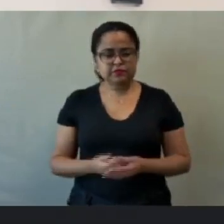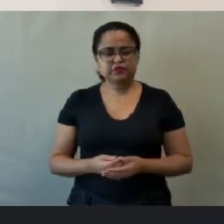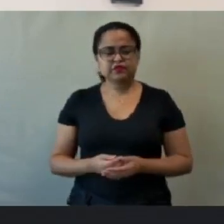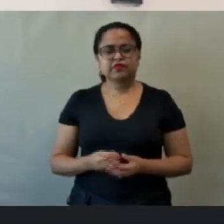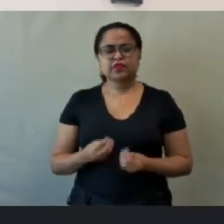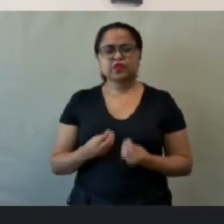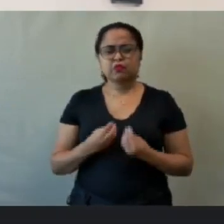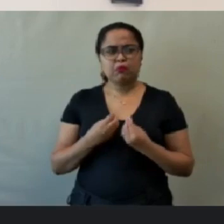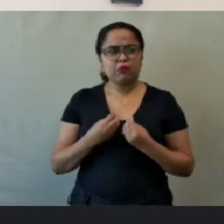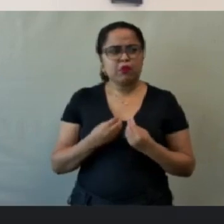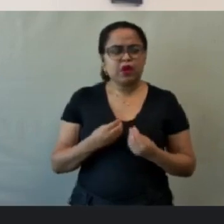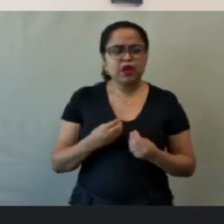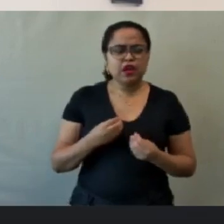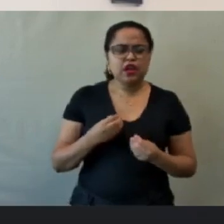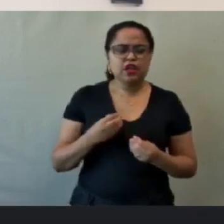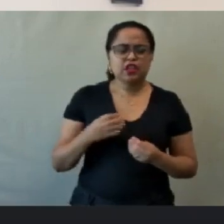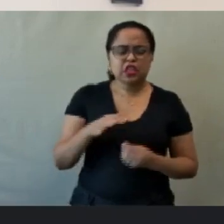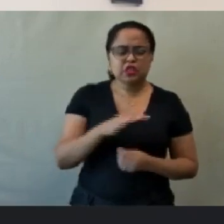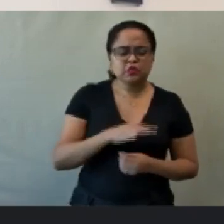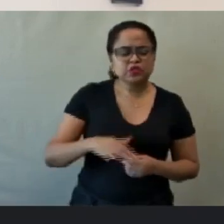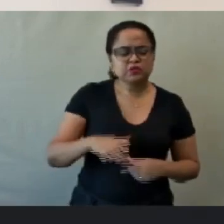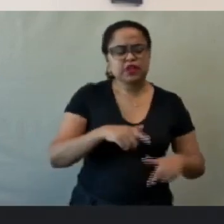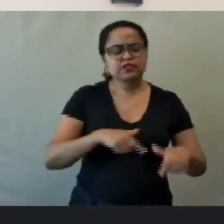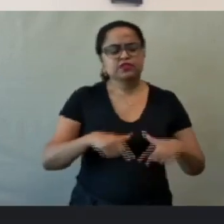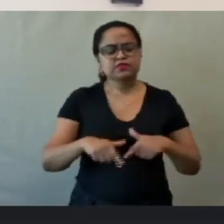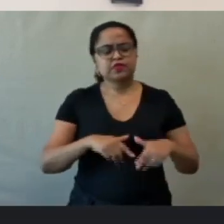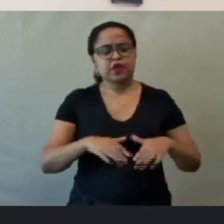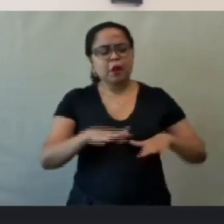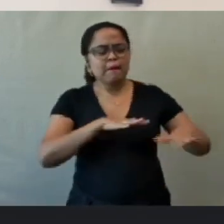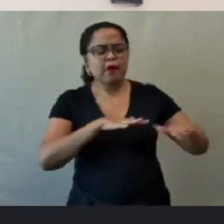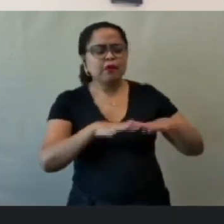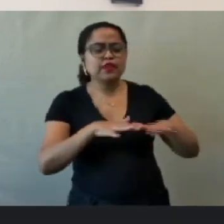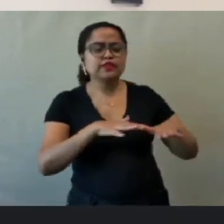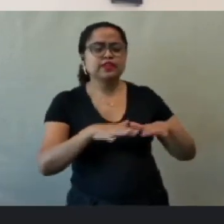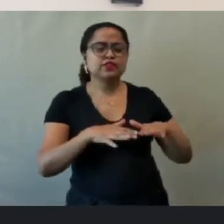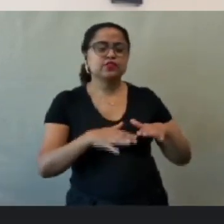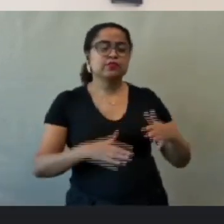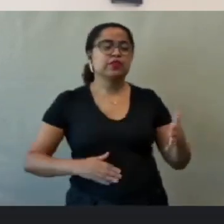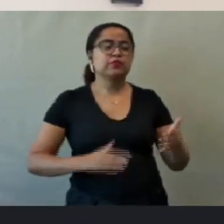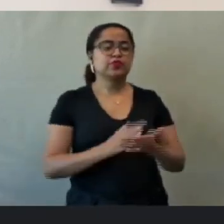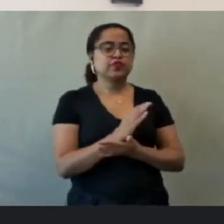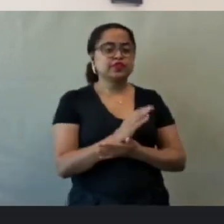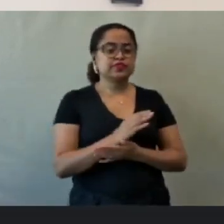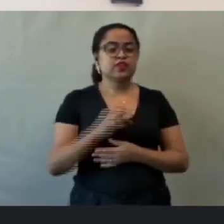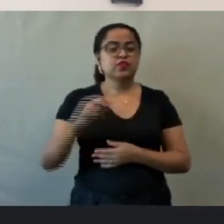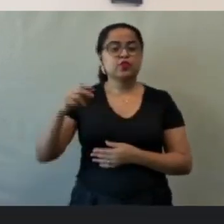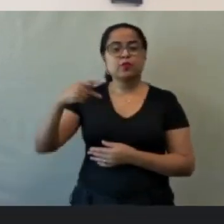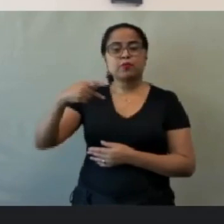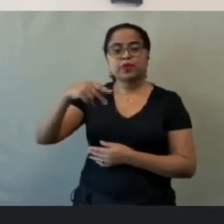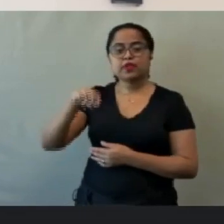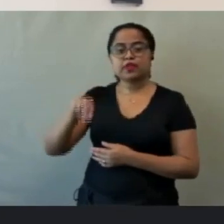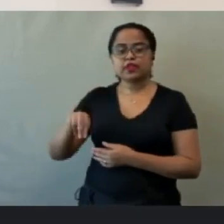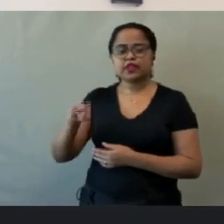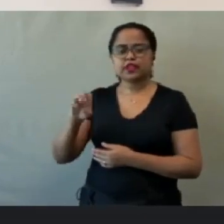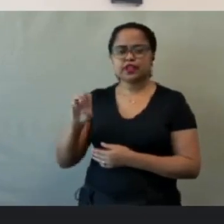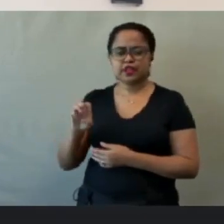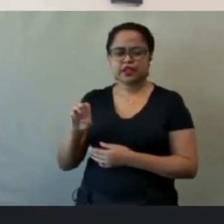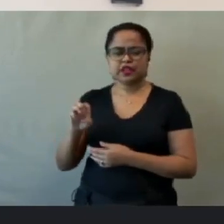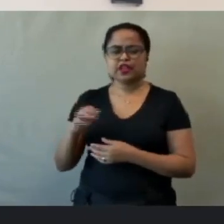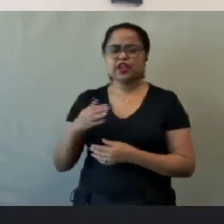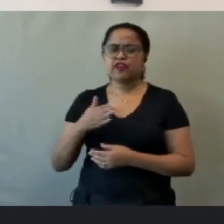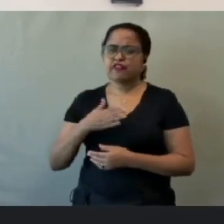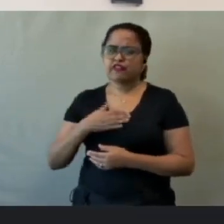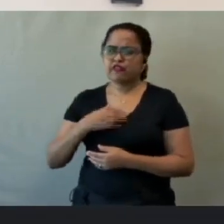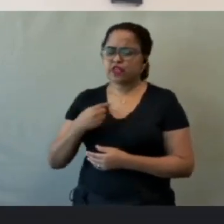muitos, né, do nosso espaço de trabalho mobilizadores pela aprovação do Plano Nacional de Educação. Fica aqui à